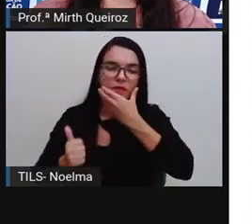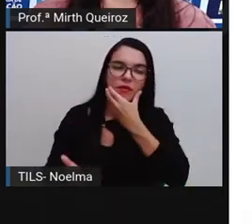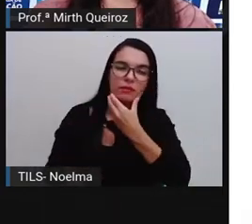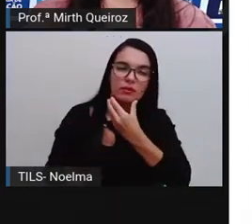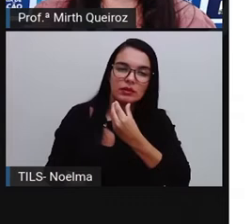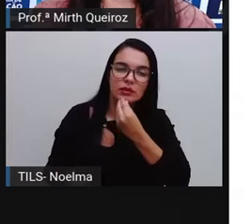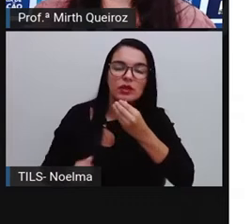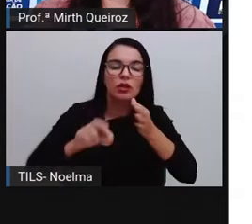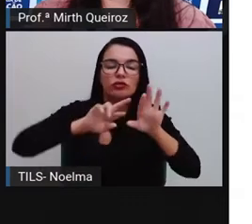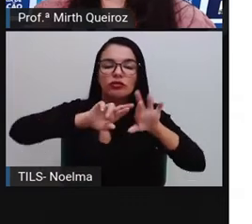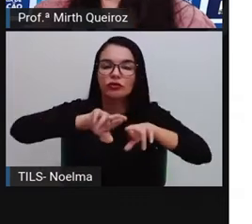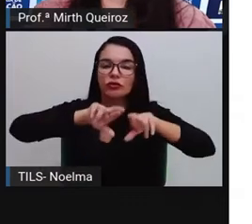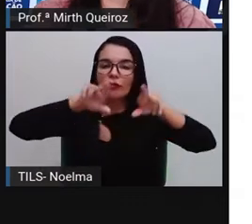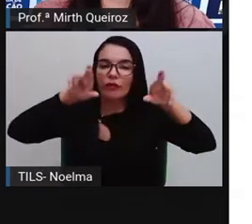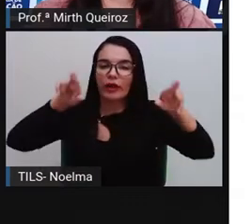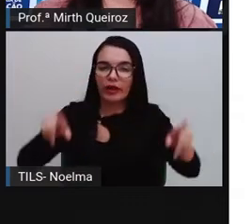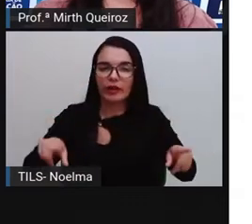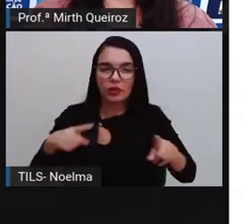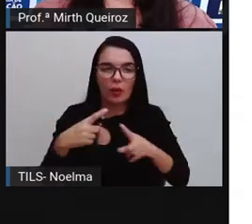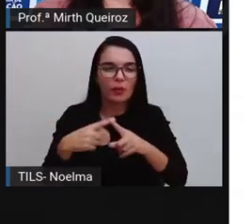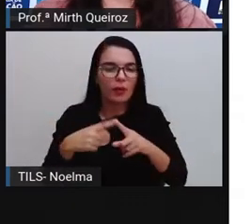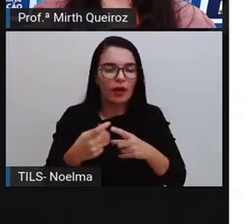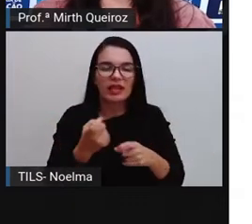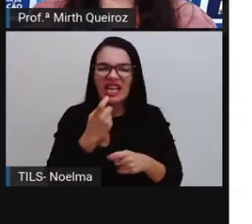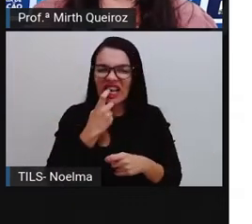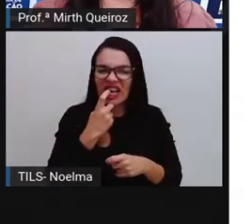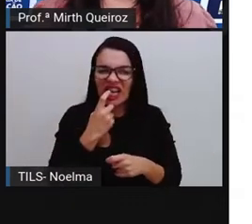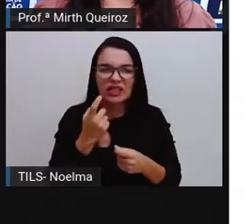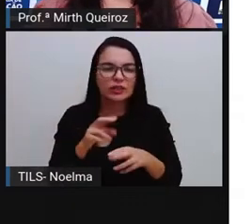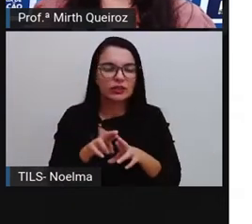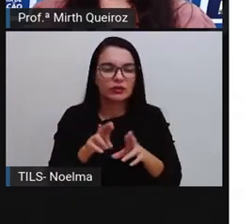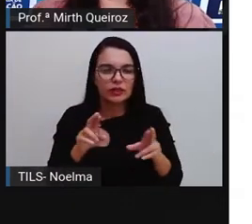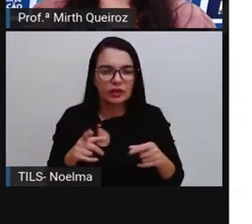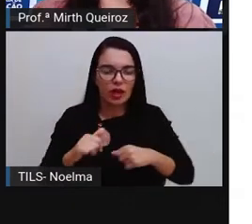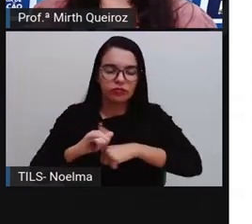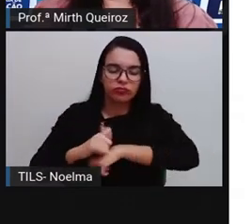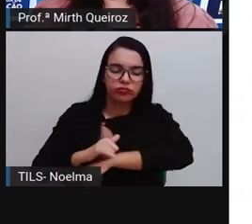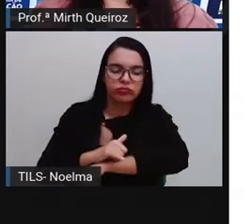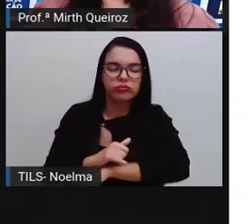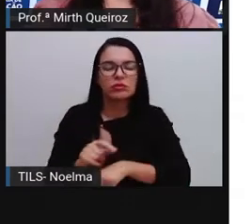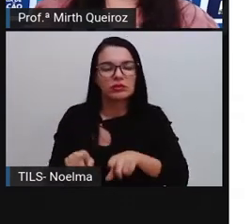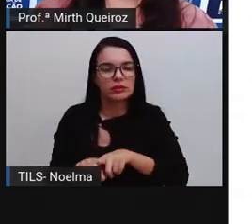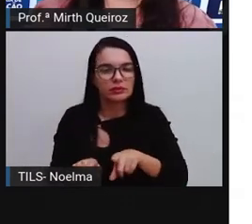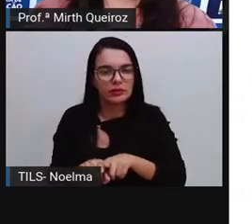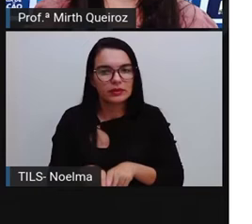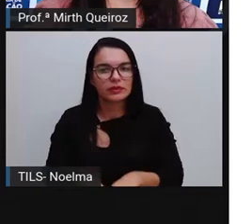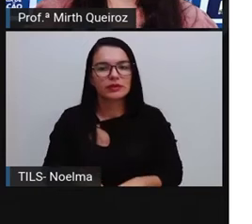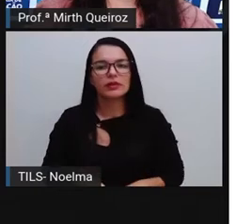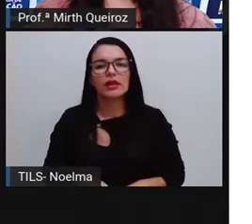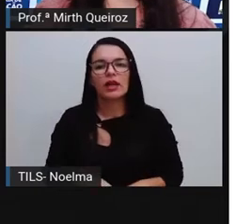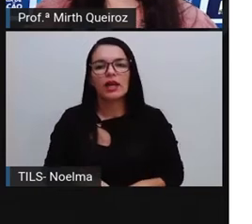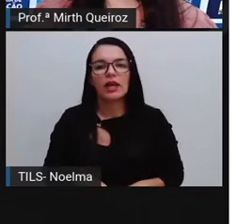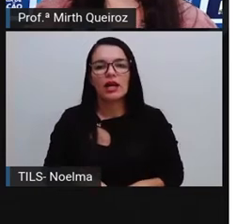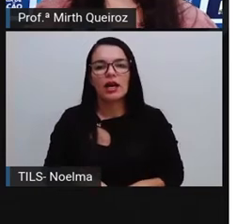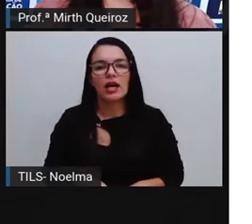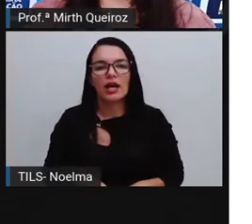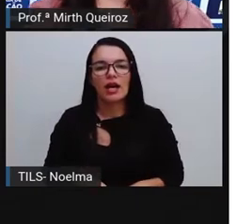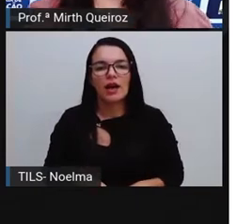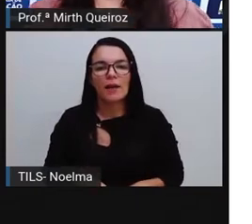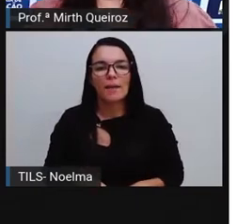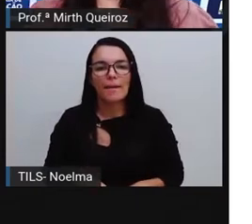na quantidade de músculos, de ossos e de gorduras. A parte fisiológica também, de certa forma, funciona de